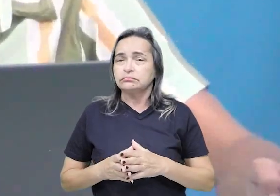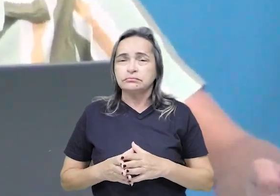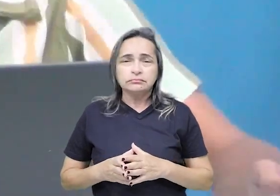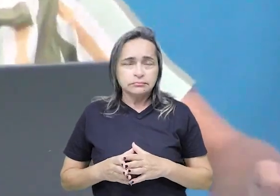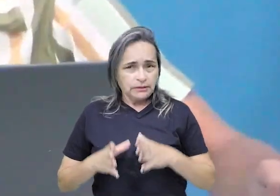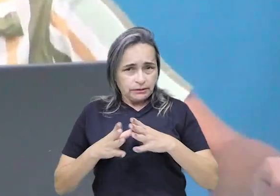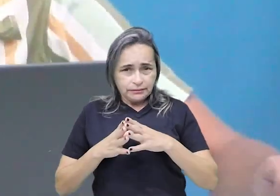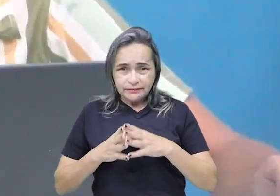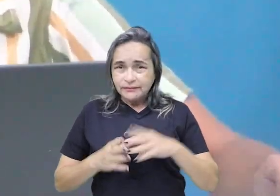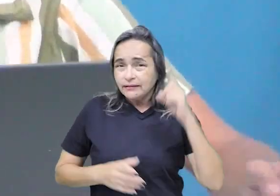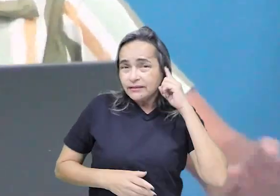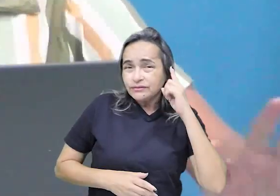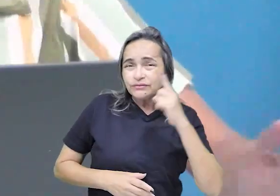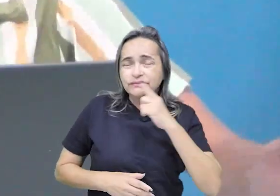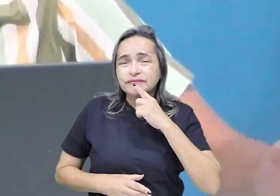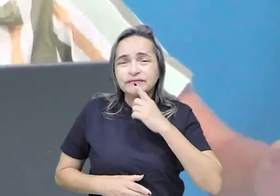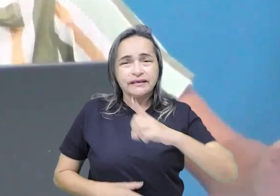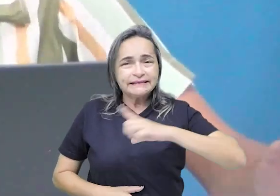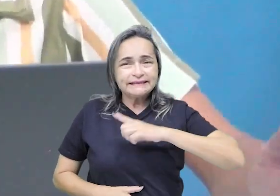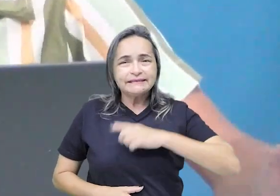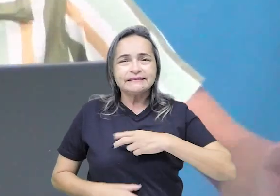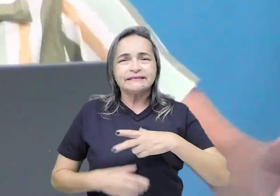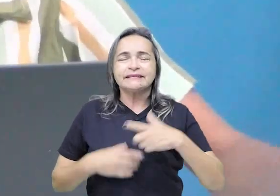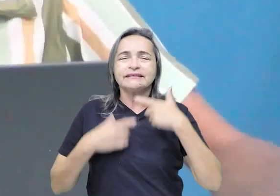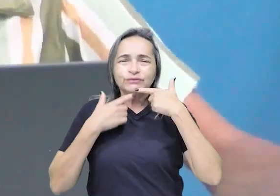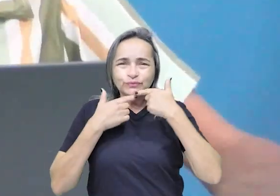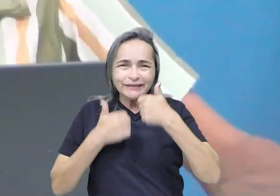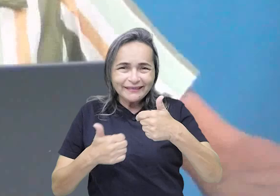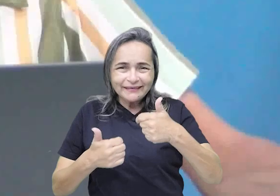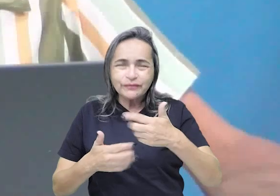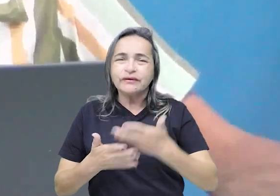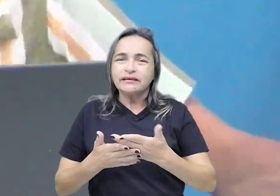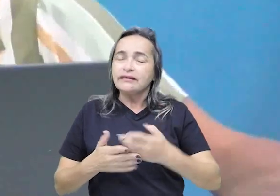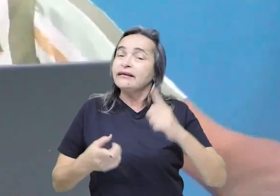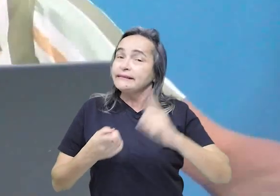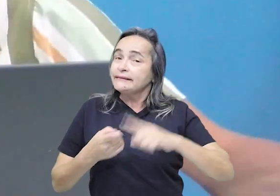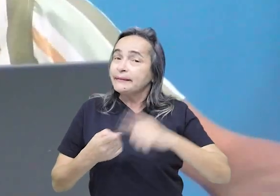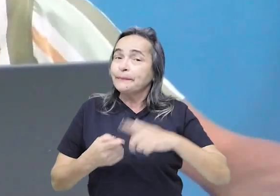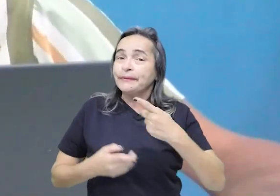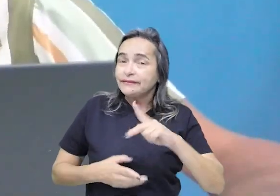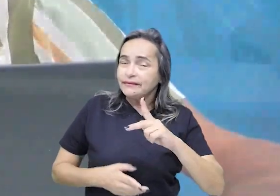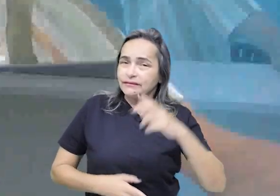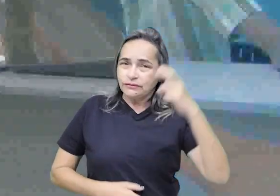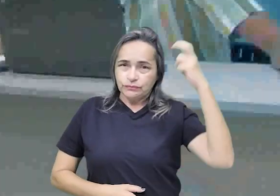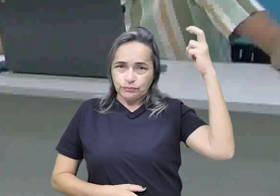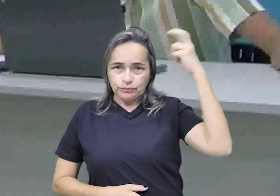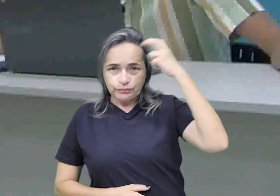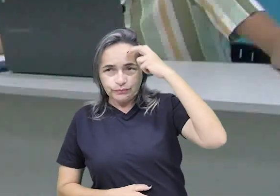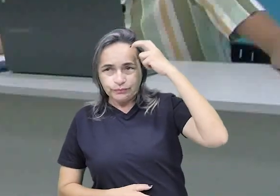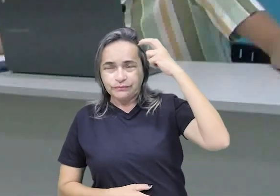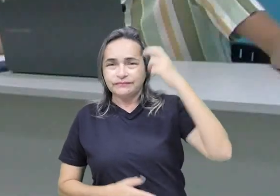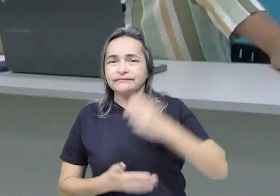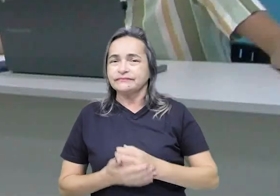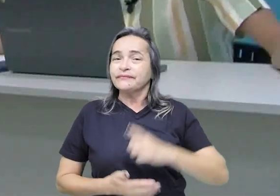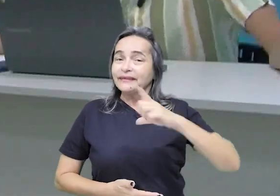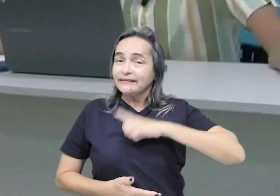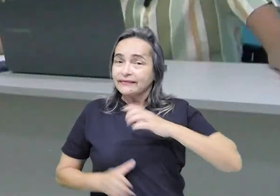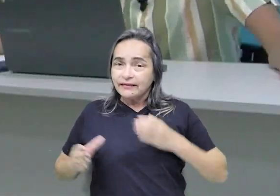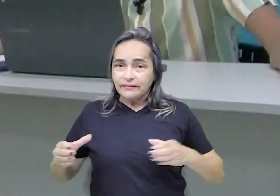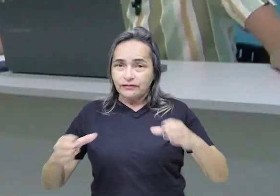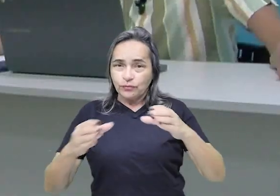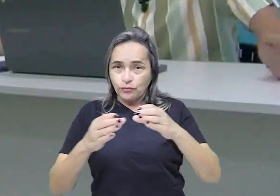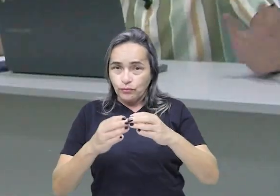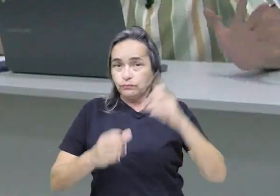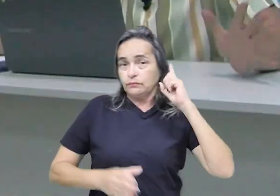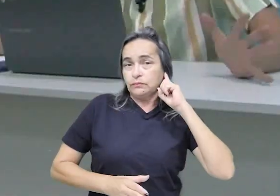criou-se uma linguagem e ao se criar a linguagem criou-se toda uma cultura. Existe na realidade a comunidade surda.